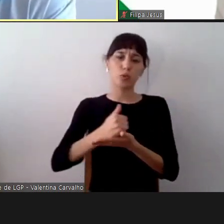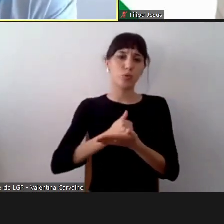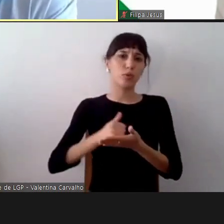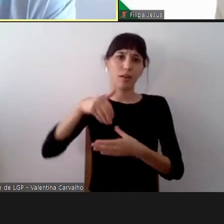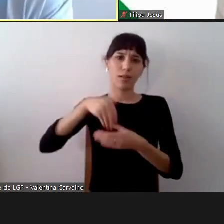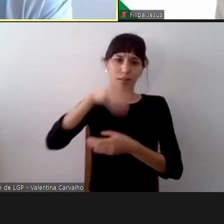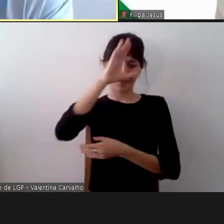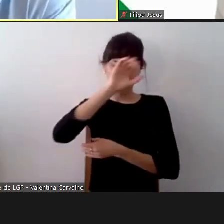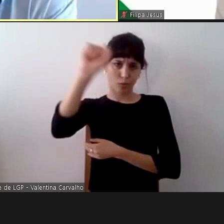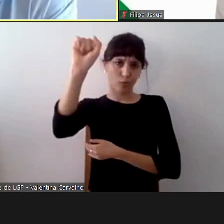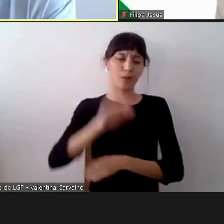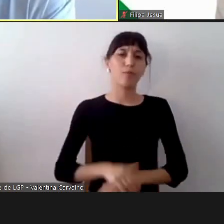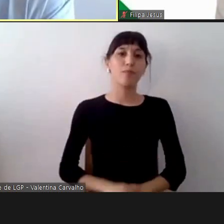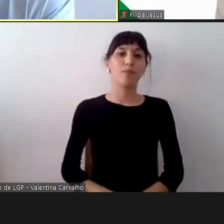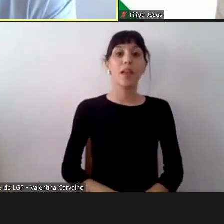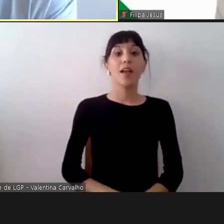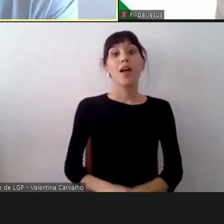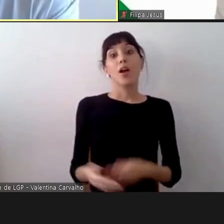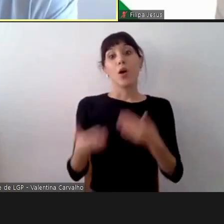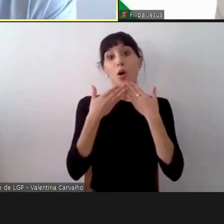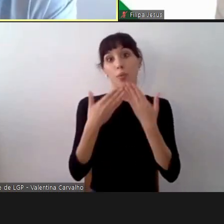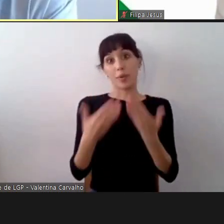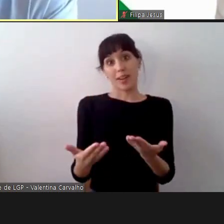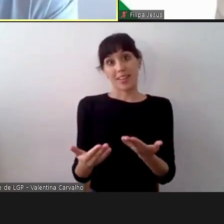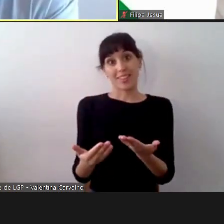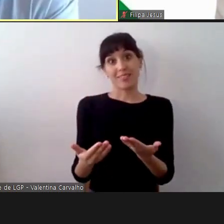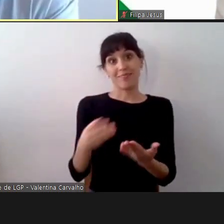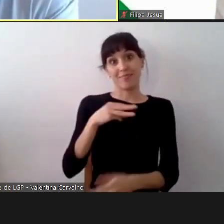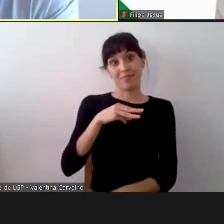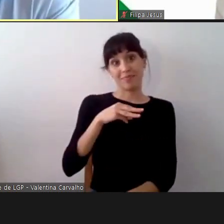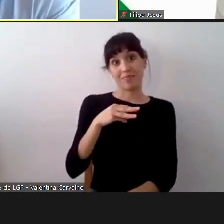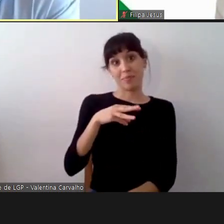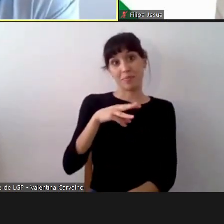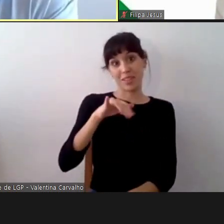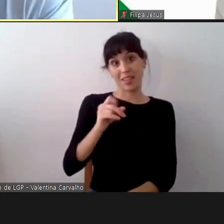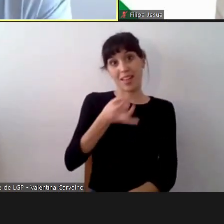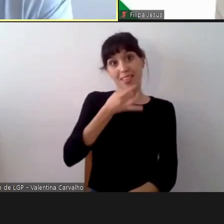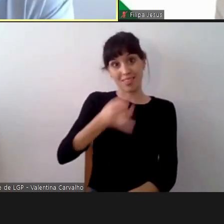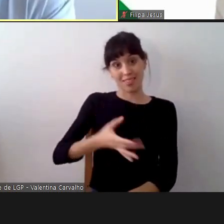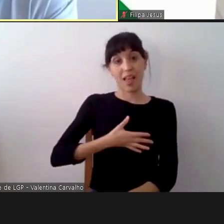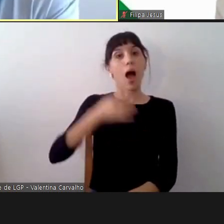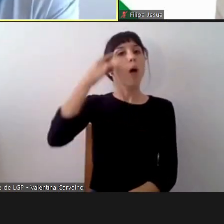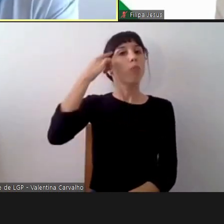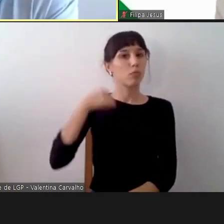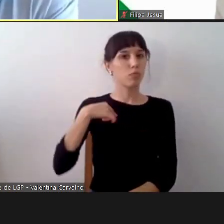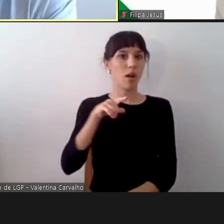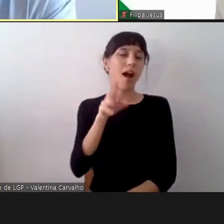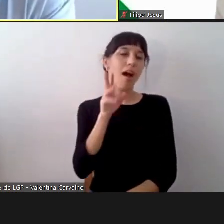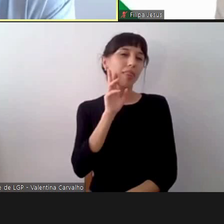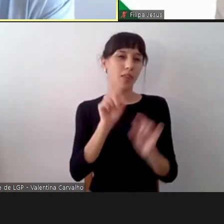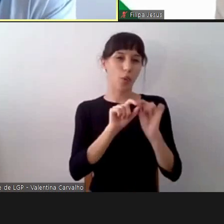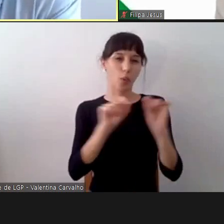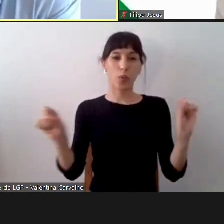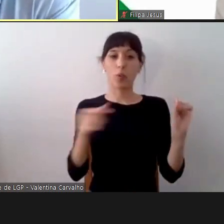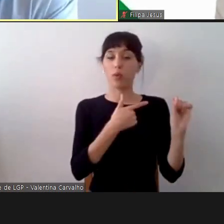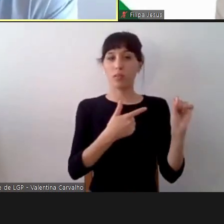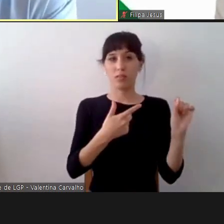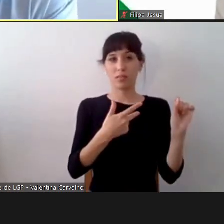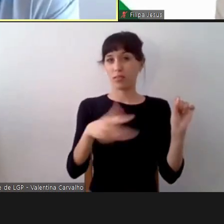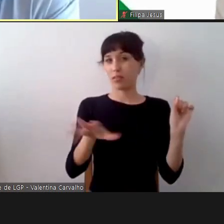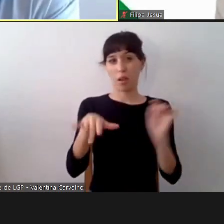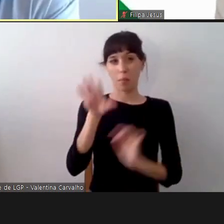que a Maria Barbas me dá e porque sei que estão a assistir a este webinar centenas de pessoas